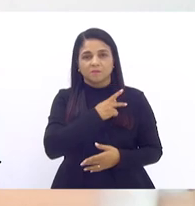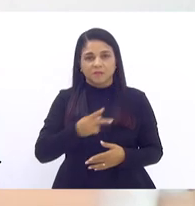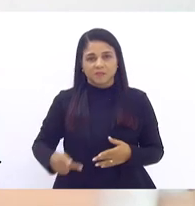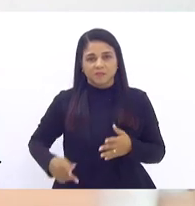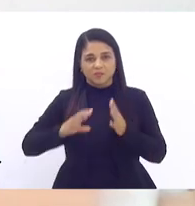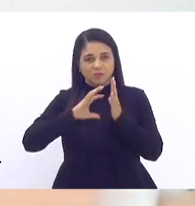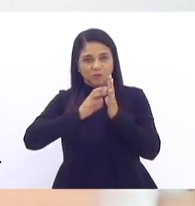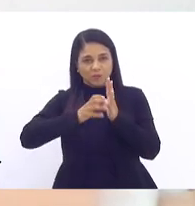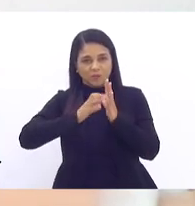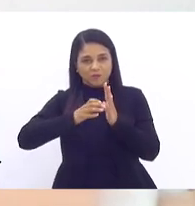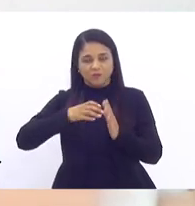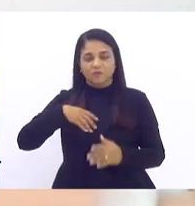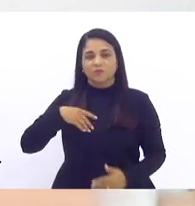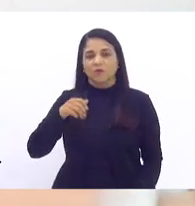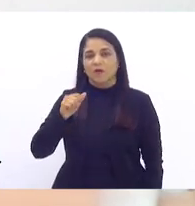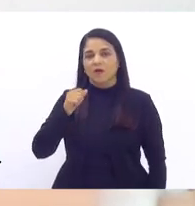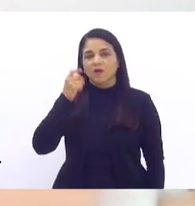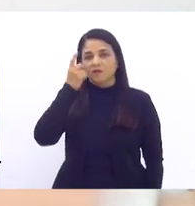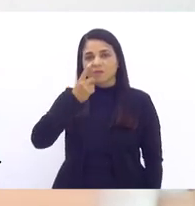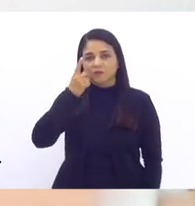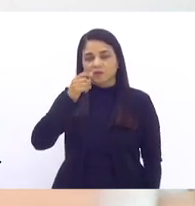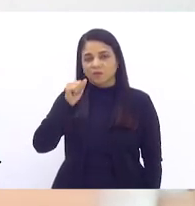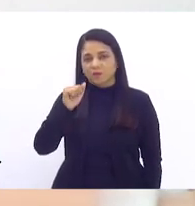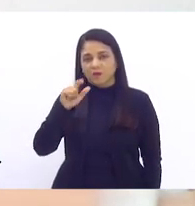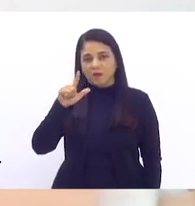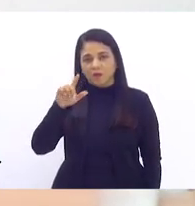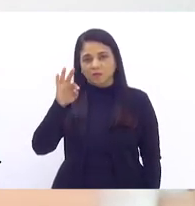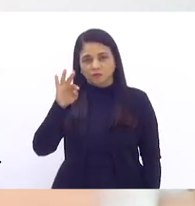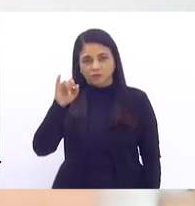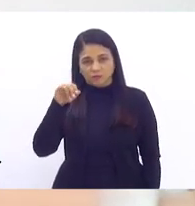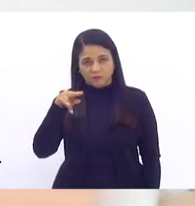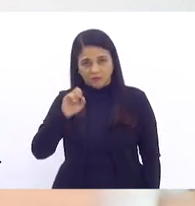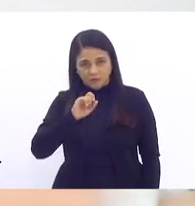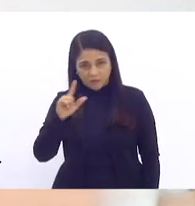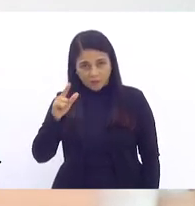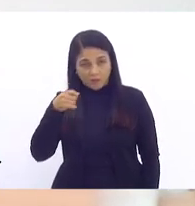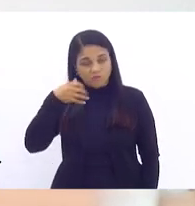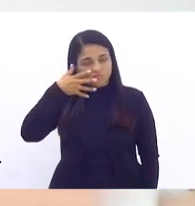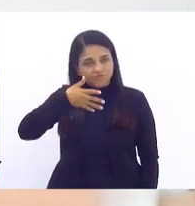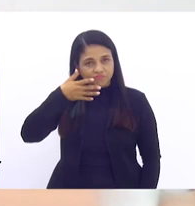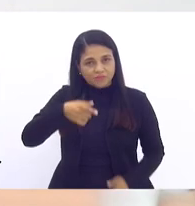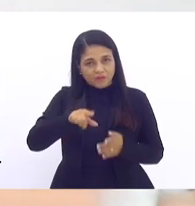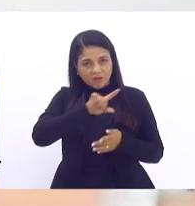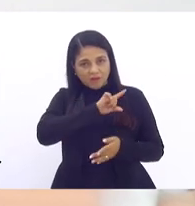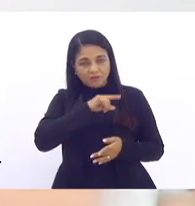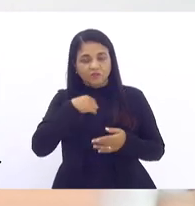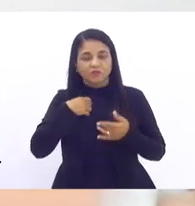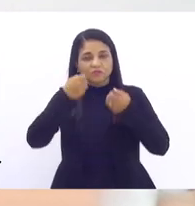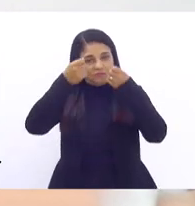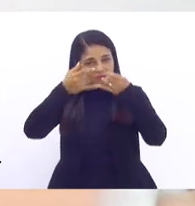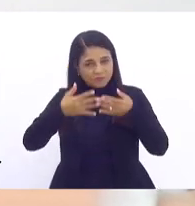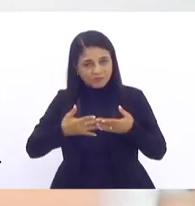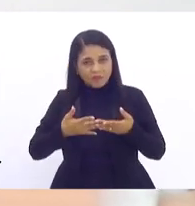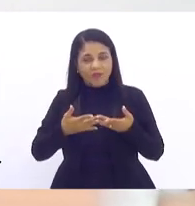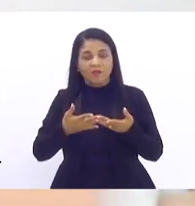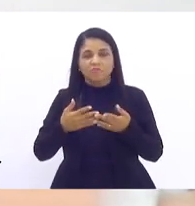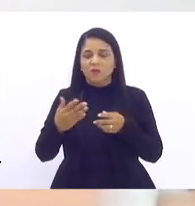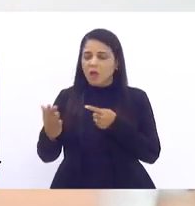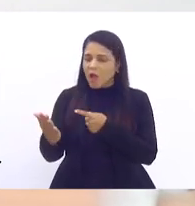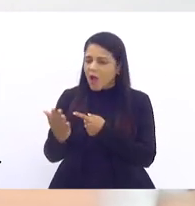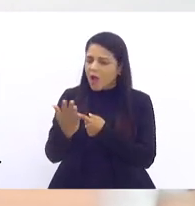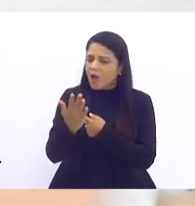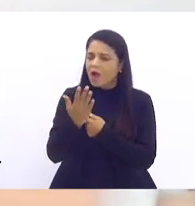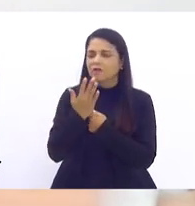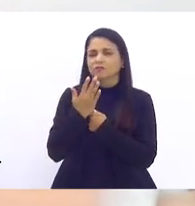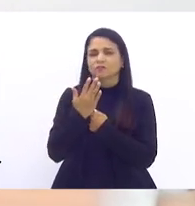nosso partido Deputado altinou corte Falou então eu fiz essa fala aqui para poder pedir encarecidamente o senhor que ajude